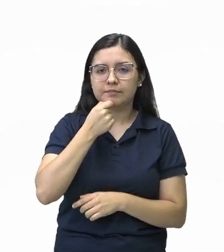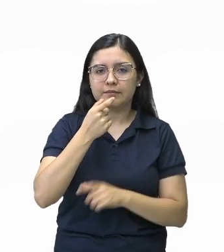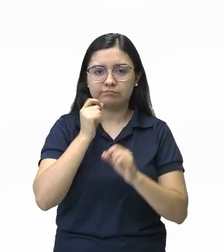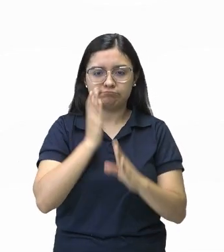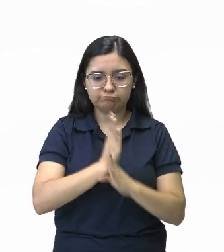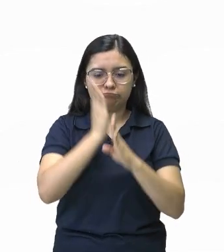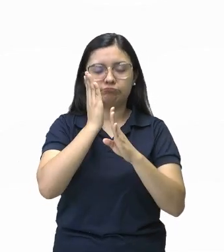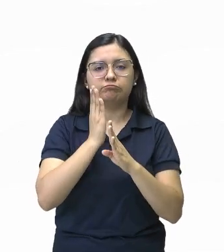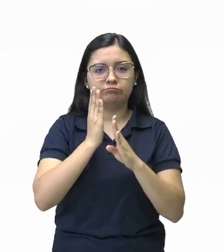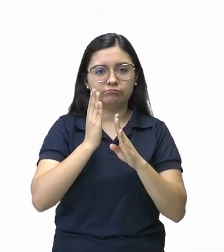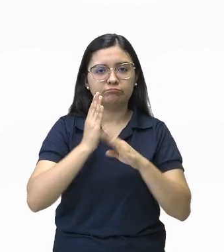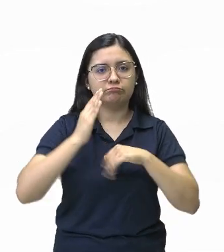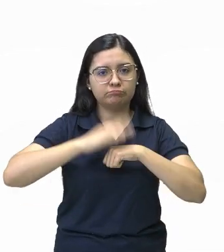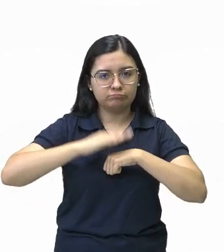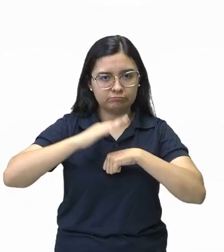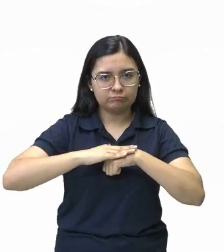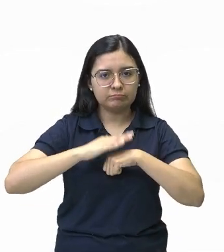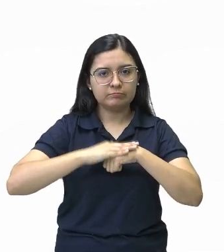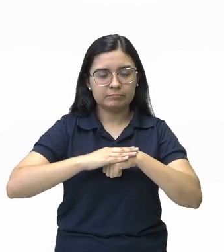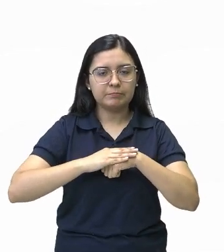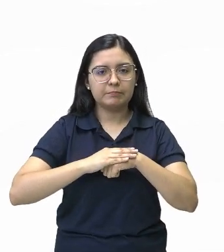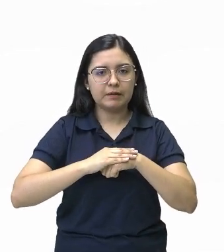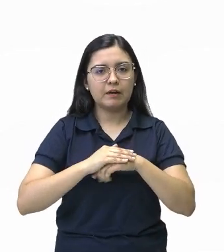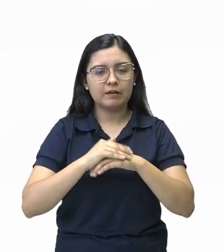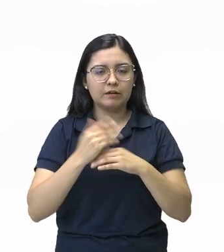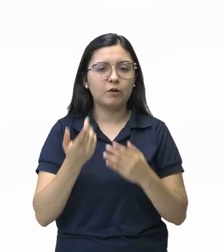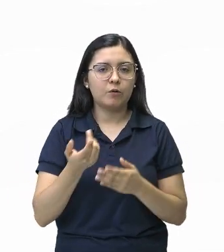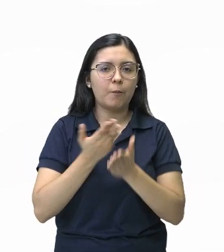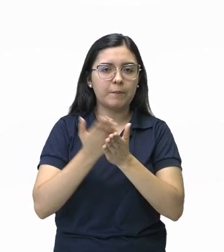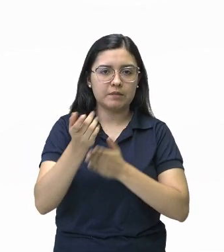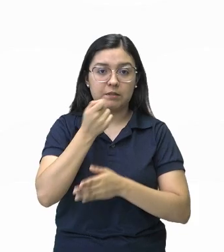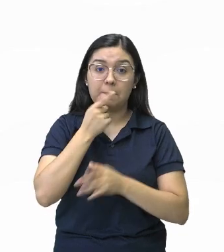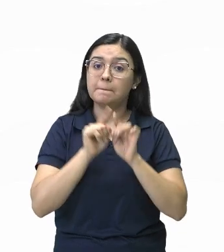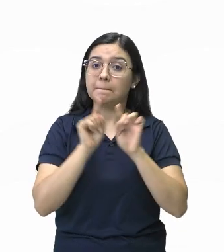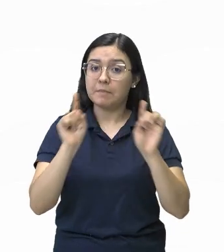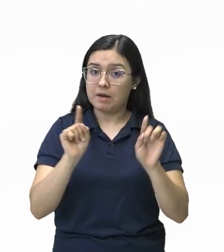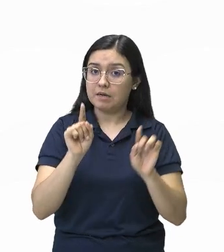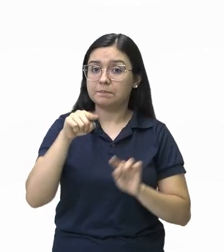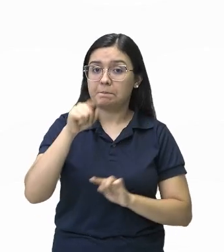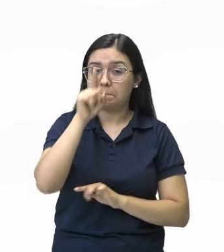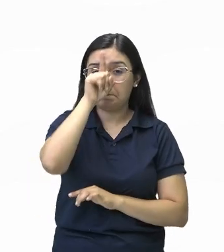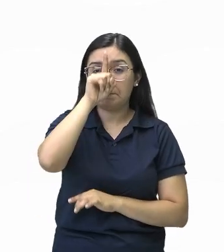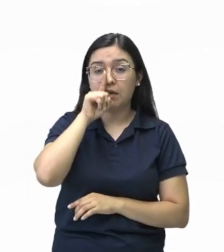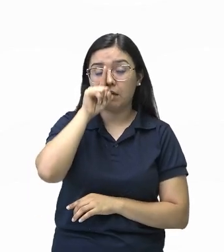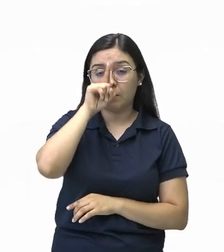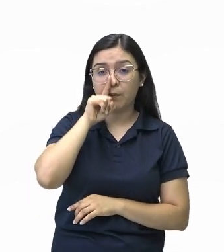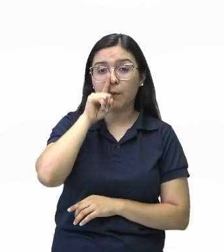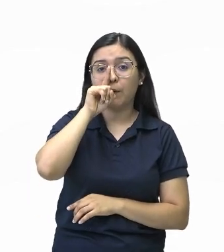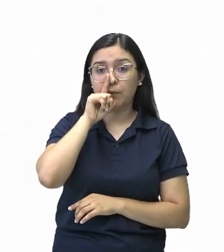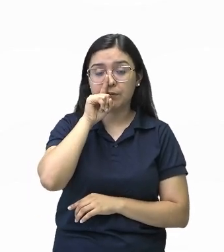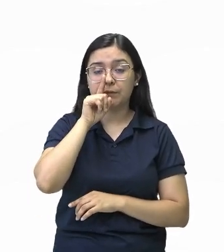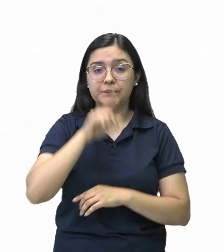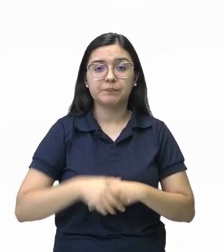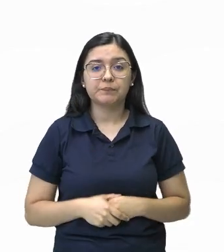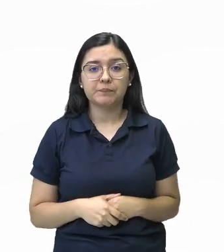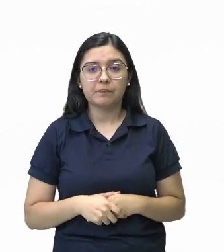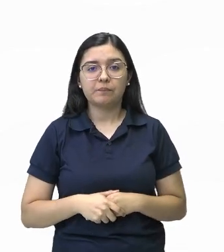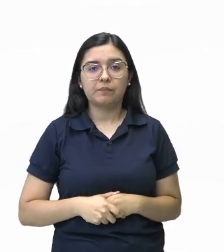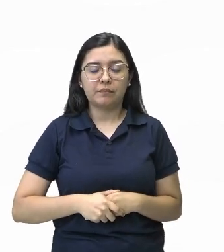para fazer a sua automedicação, mas pode ser perigoso, né? Pode ser perigosa essa